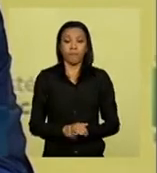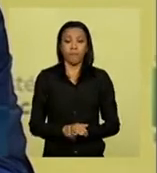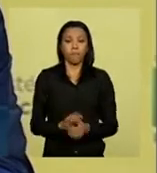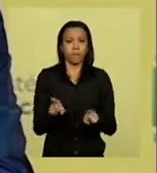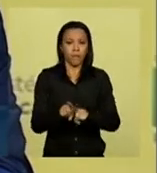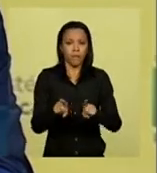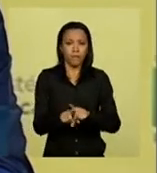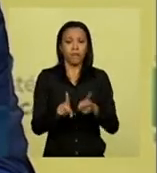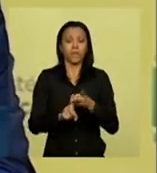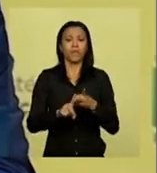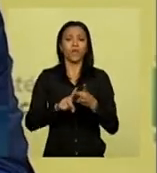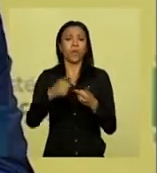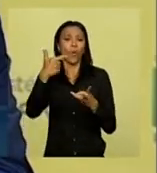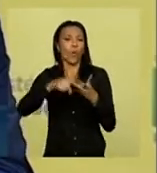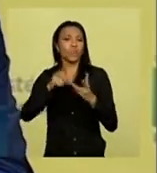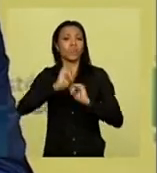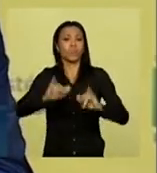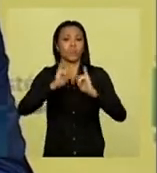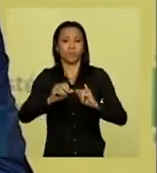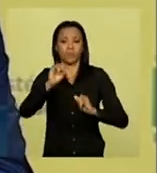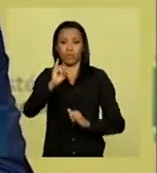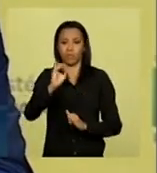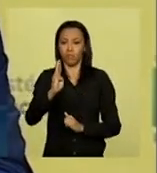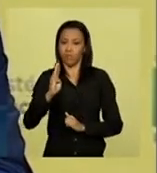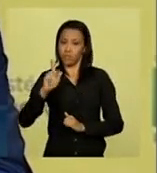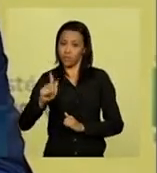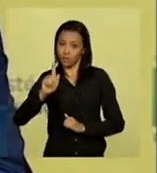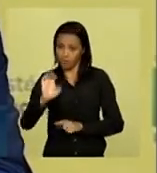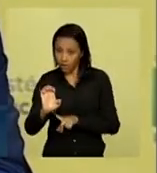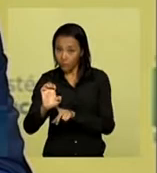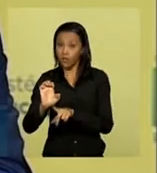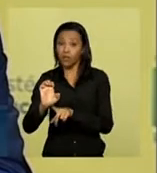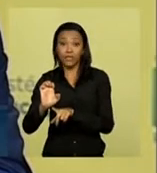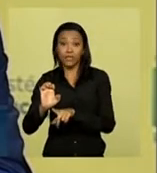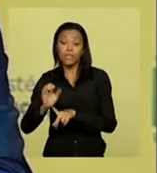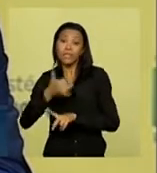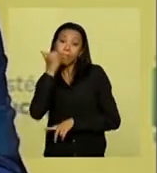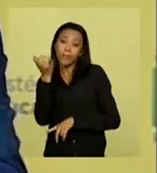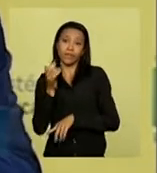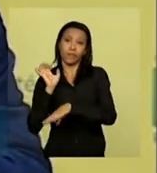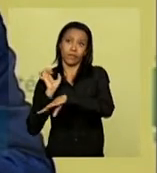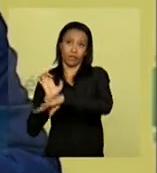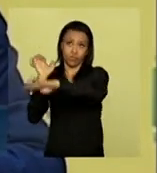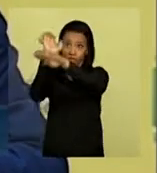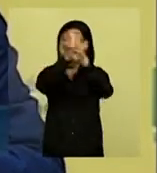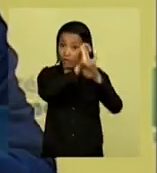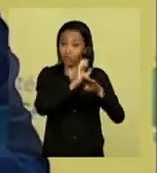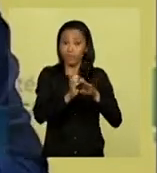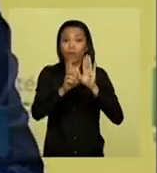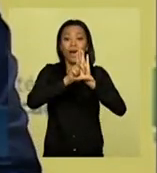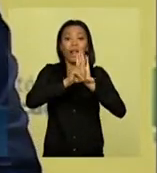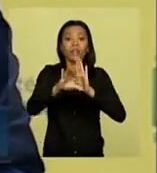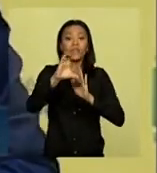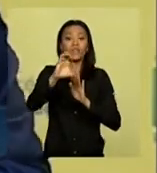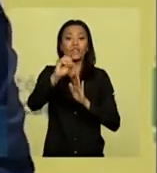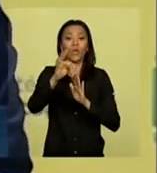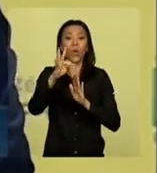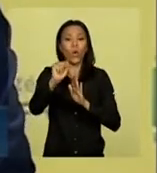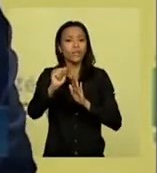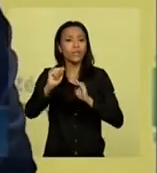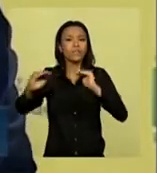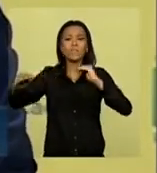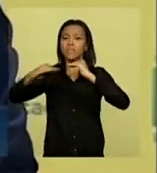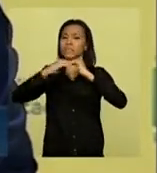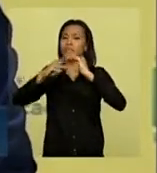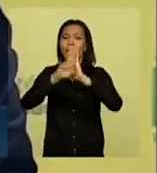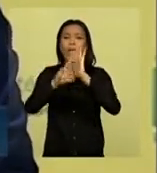peso relativo que tem o IBGE os dados do seu respectivo Estado então lei de cotas ela estabeleceu um patamar mínimo em um